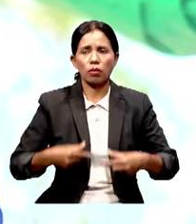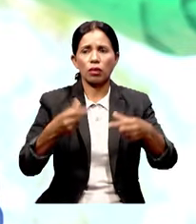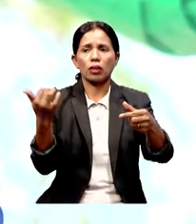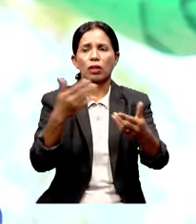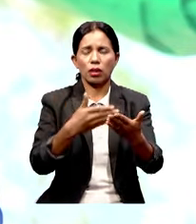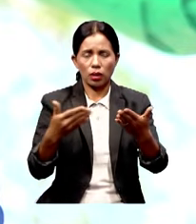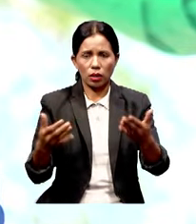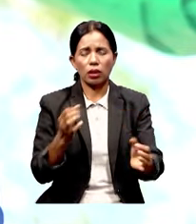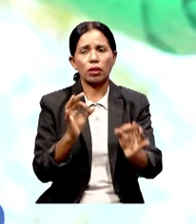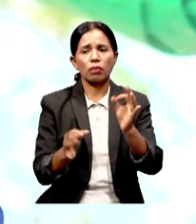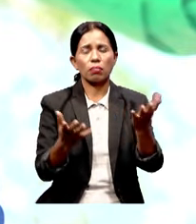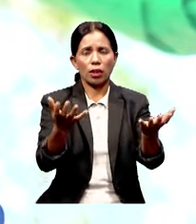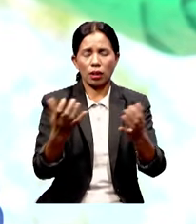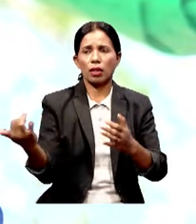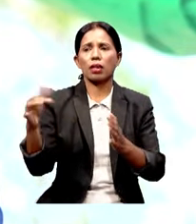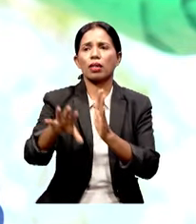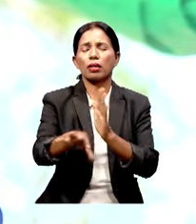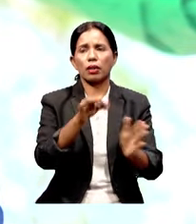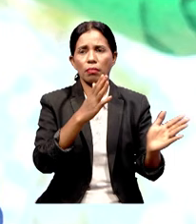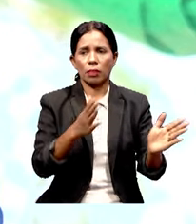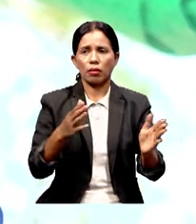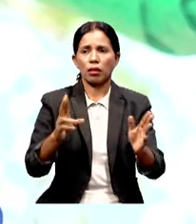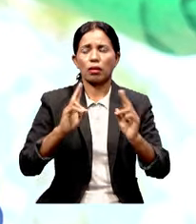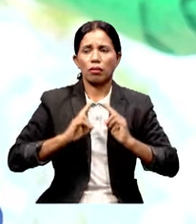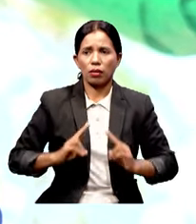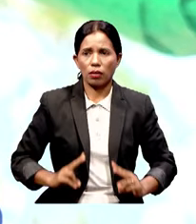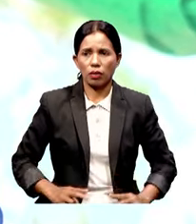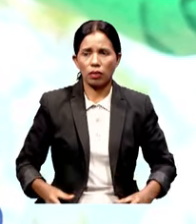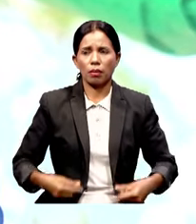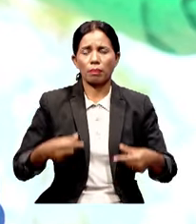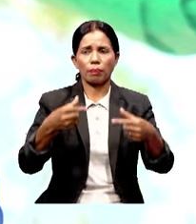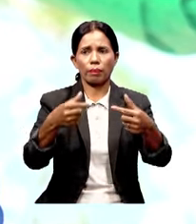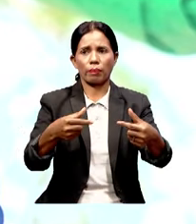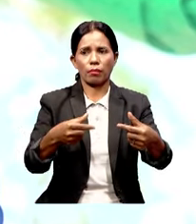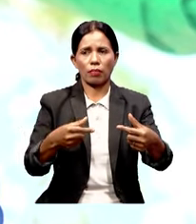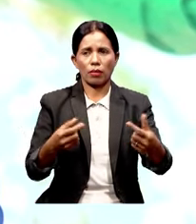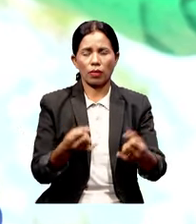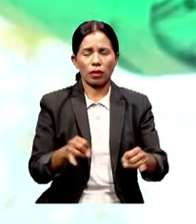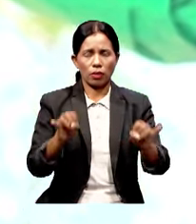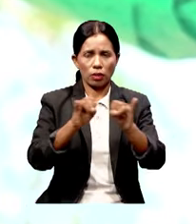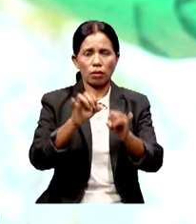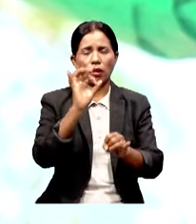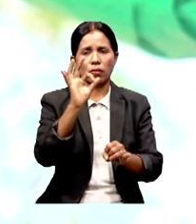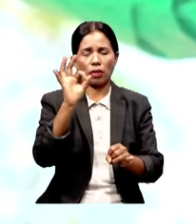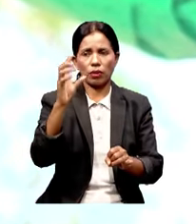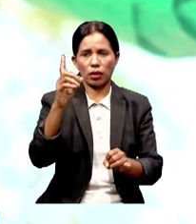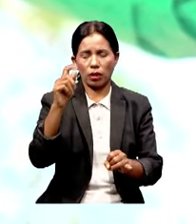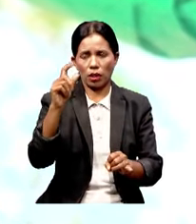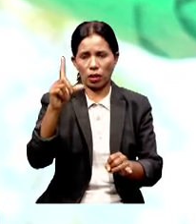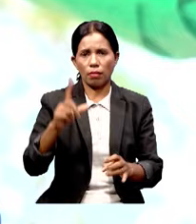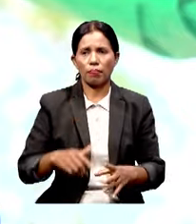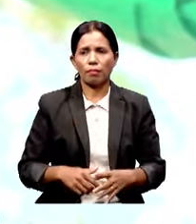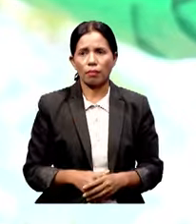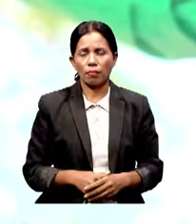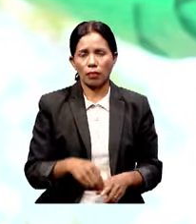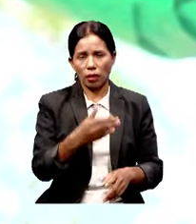Se minha cara ili sira, então prepara farra, uniforme, entrega e a instituição de FF de Teli. Imo